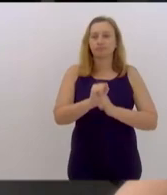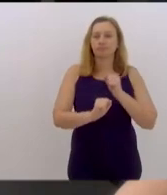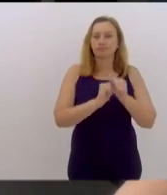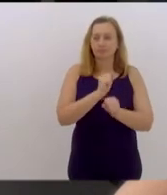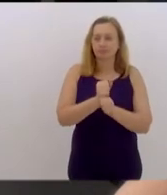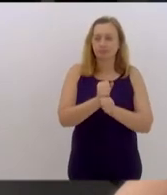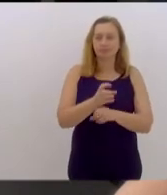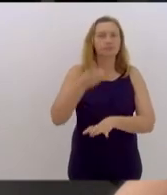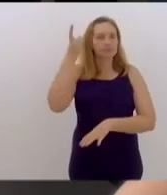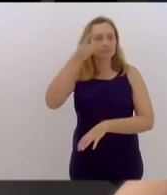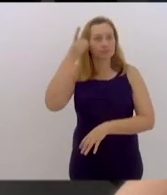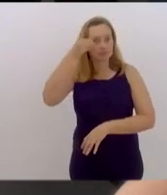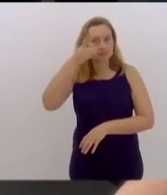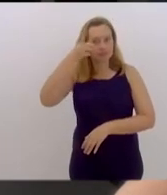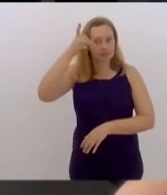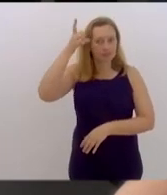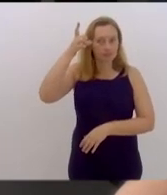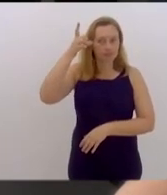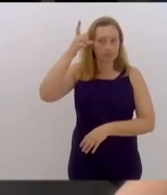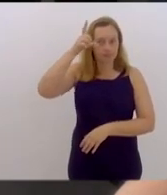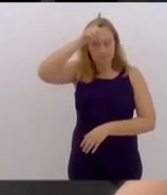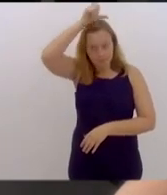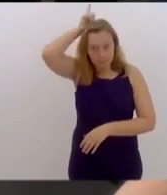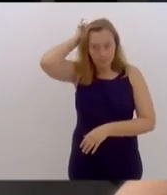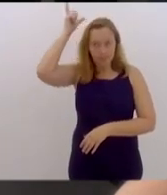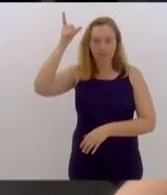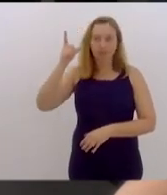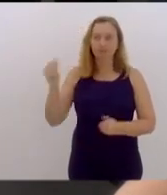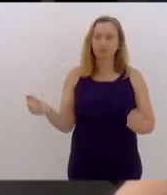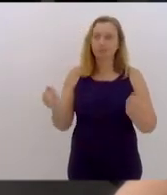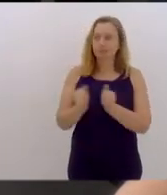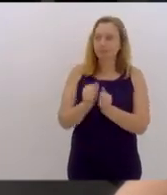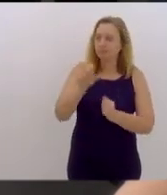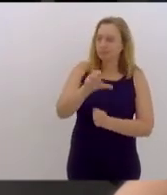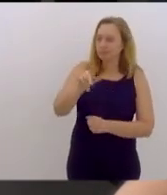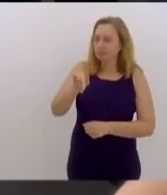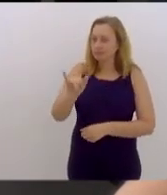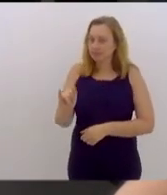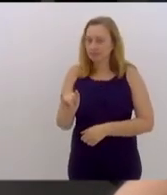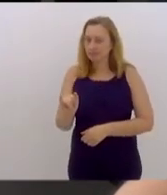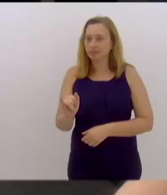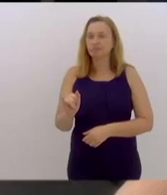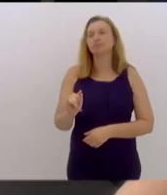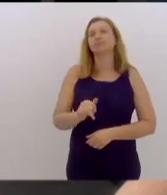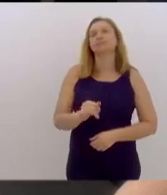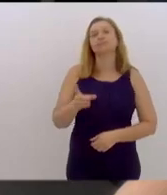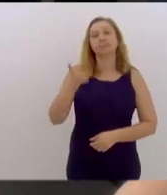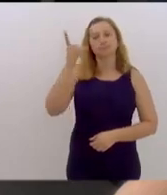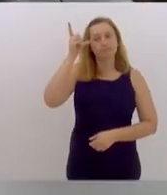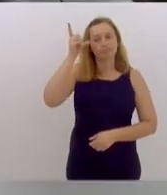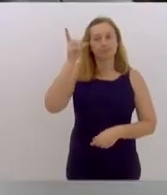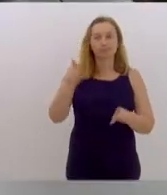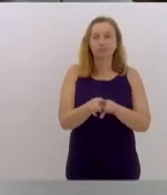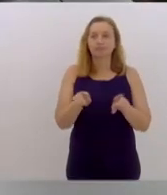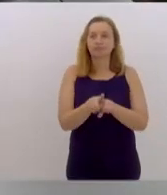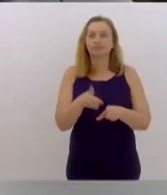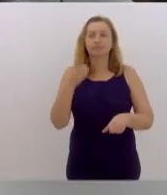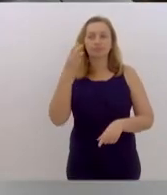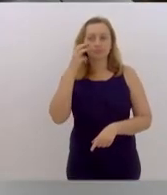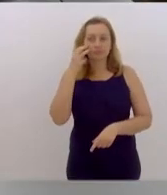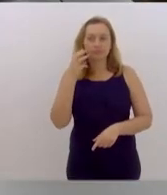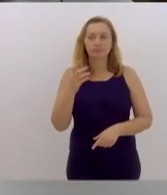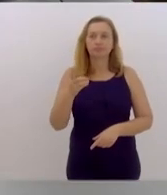né Deputado Luiz Paulo eu posso estar com vocês serem sem outras cpis e com a deputada Lucinha também né E que o deputado